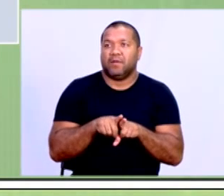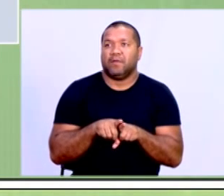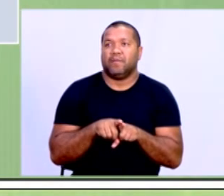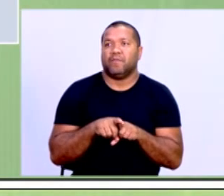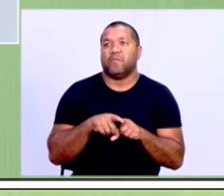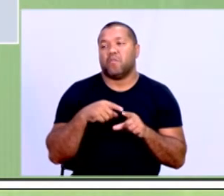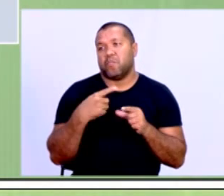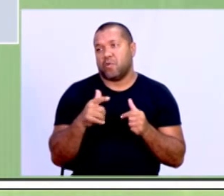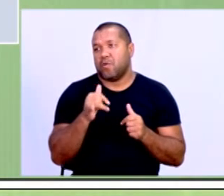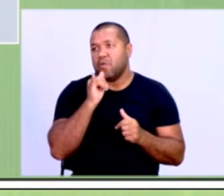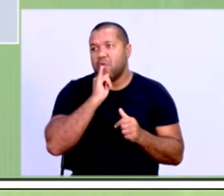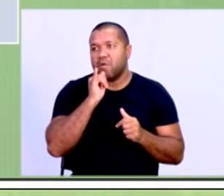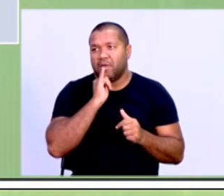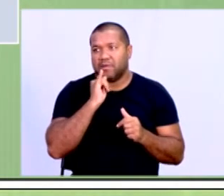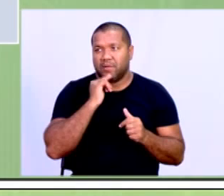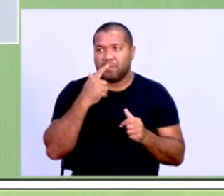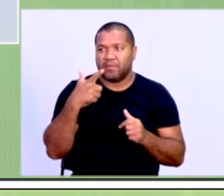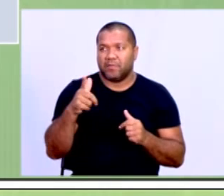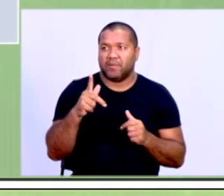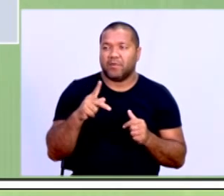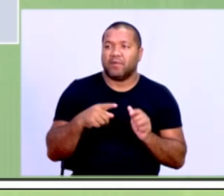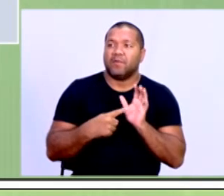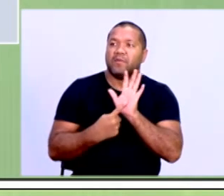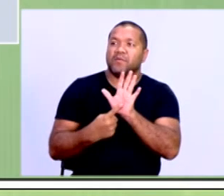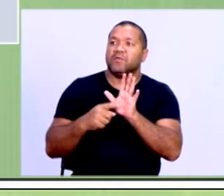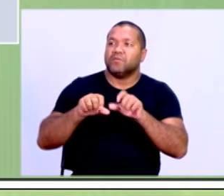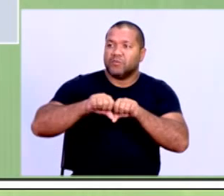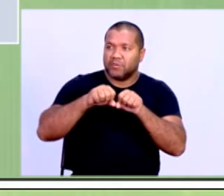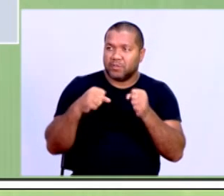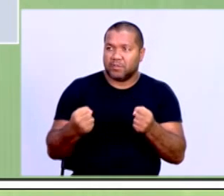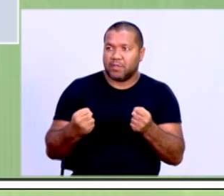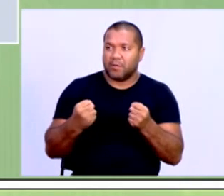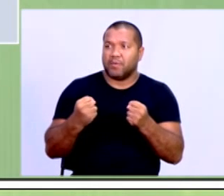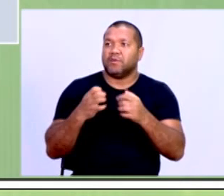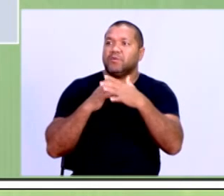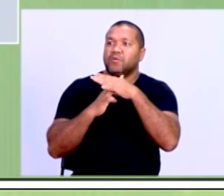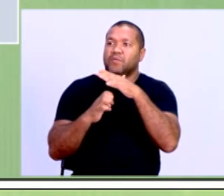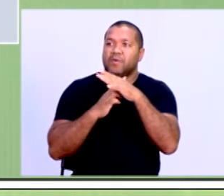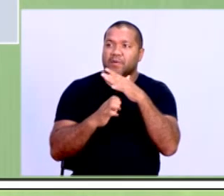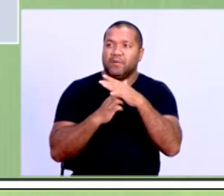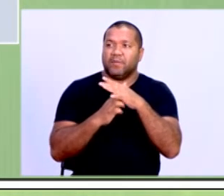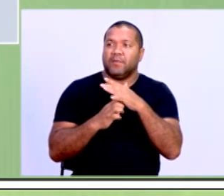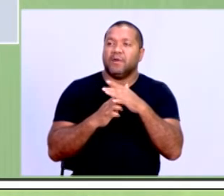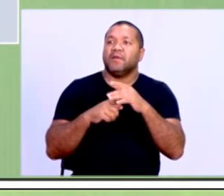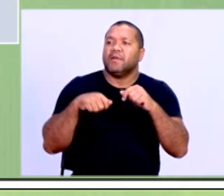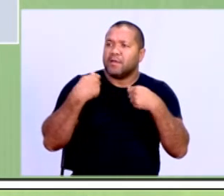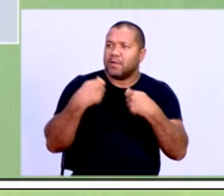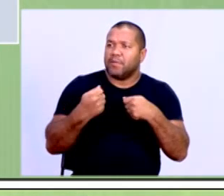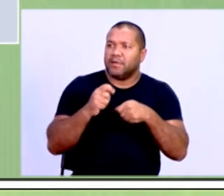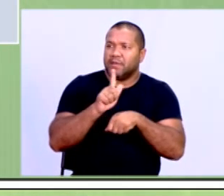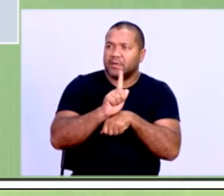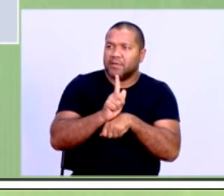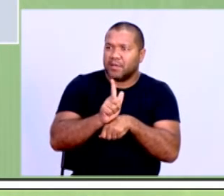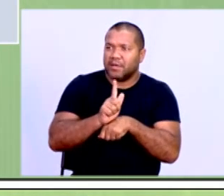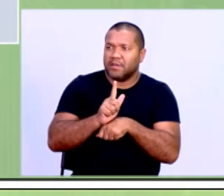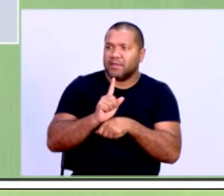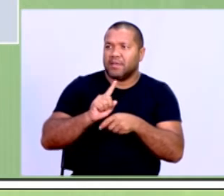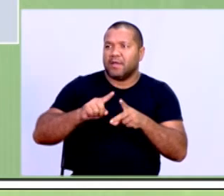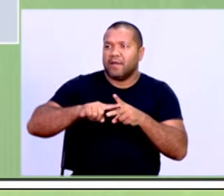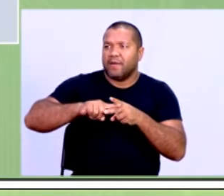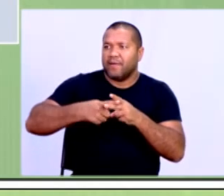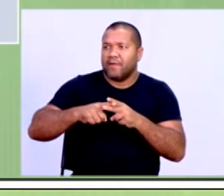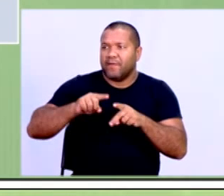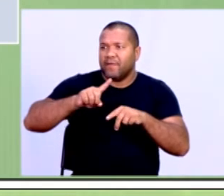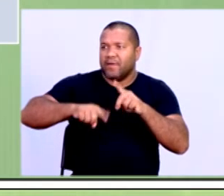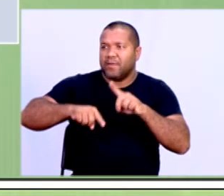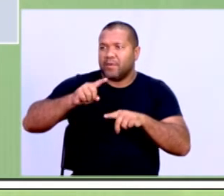dar um exemplo para vocês de um sistema de uma organização que precisa gerenciar a ferramenta de contas a